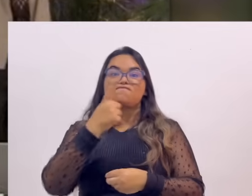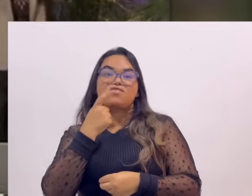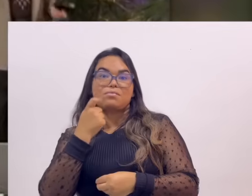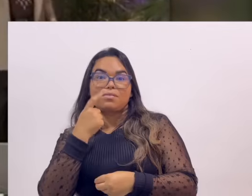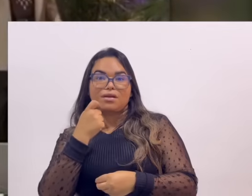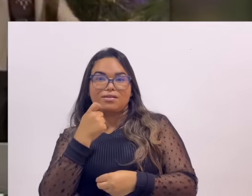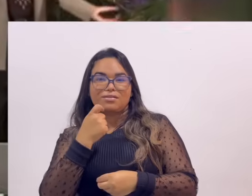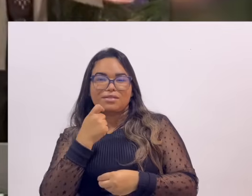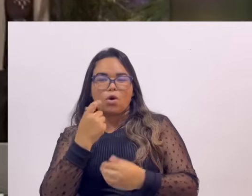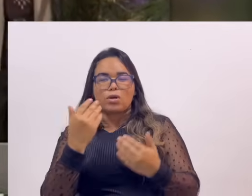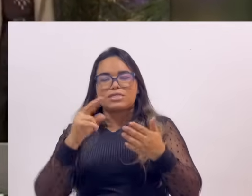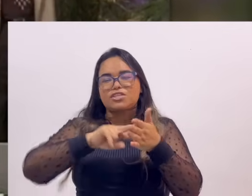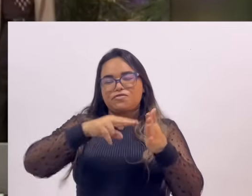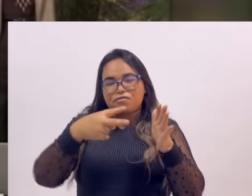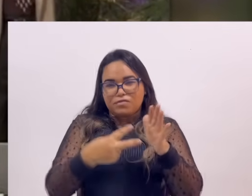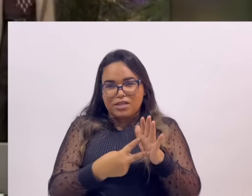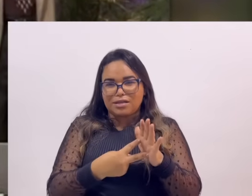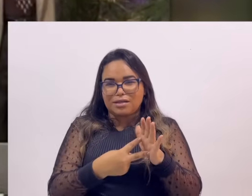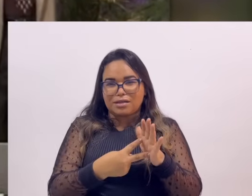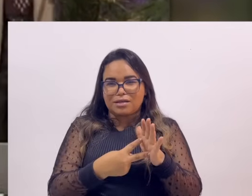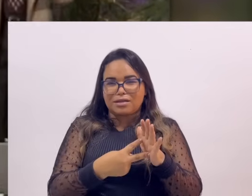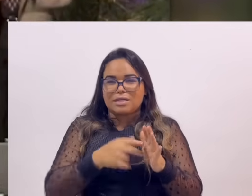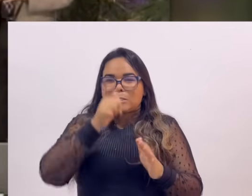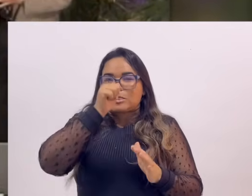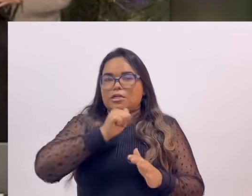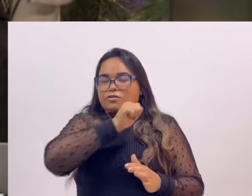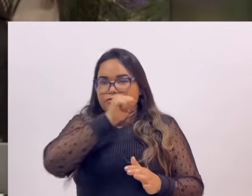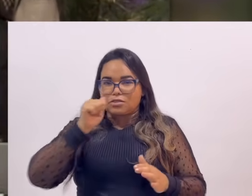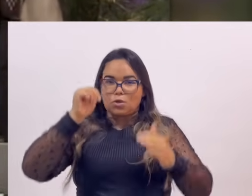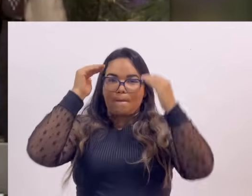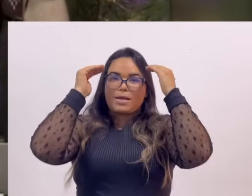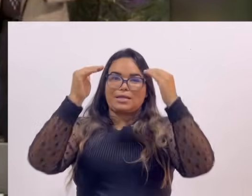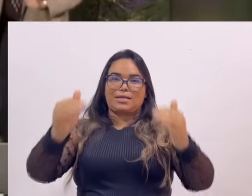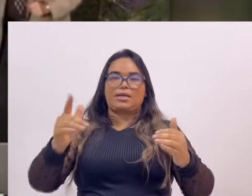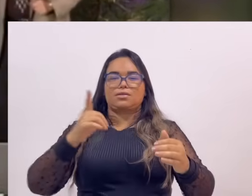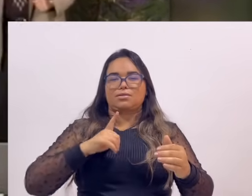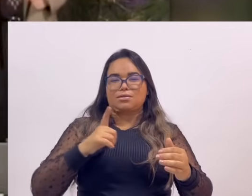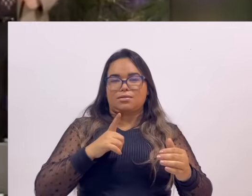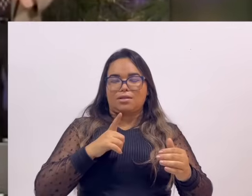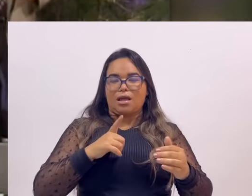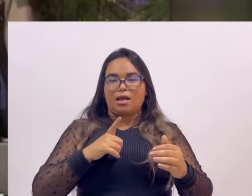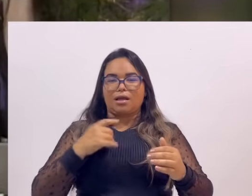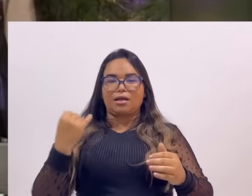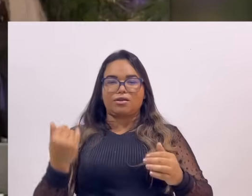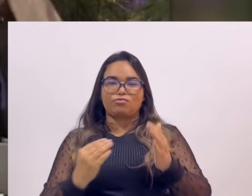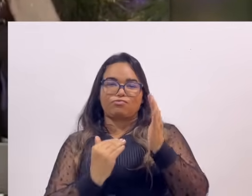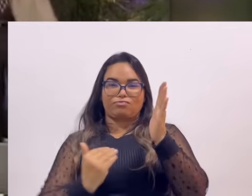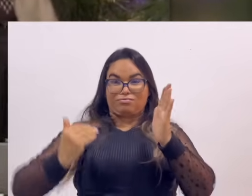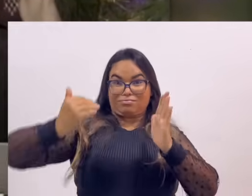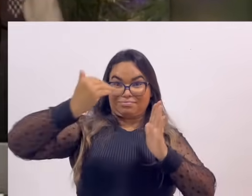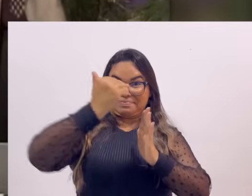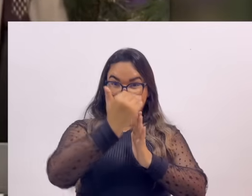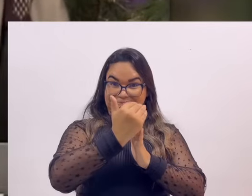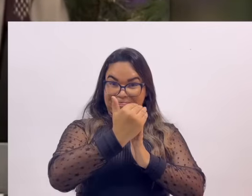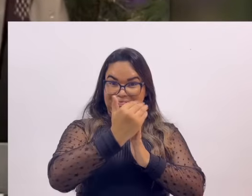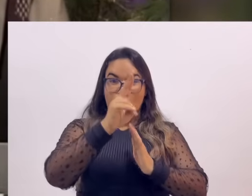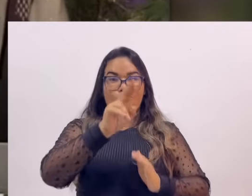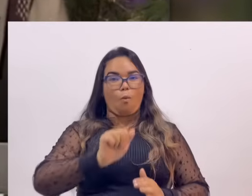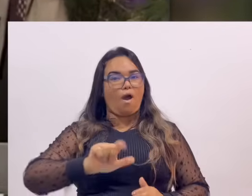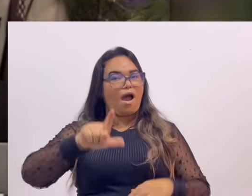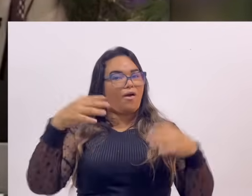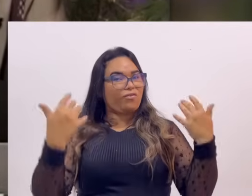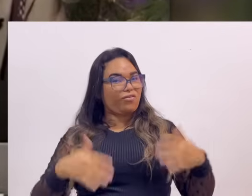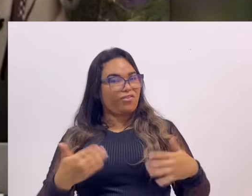realeza. Uau! Isto é lindo! Jesus diz, eu sou a